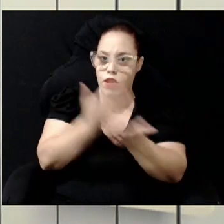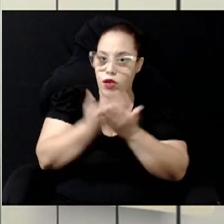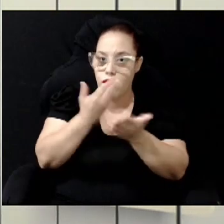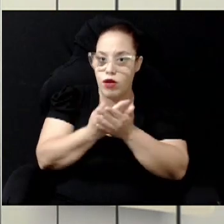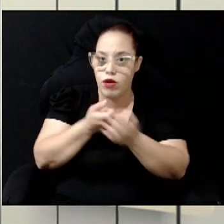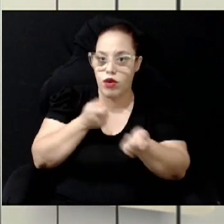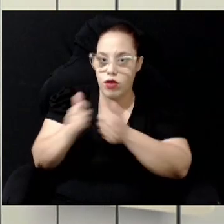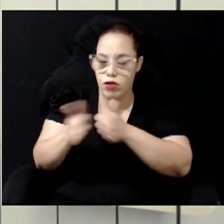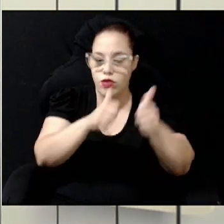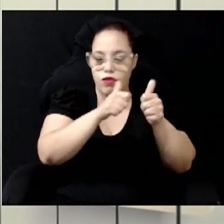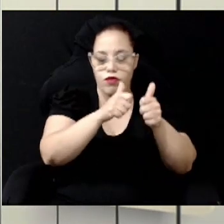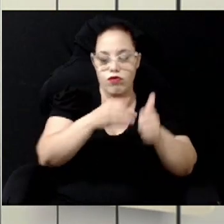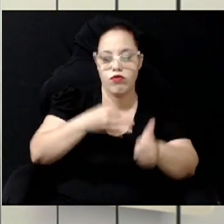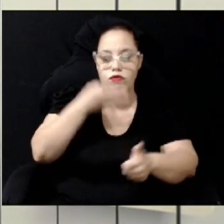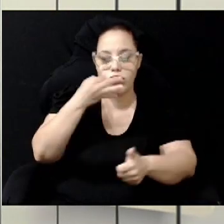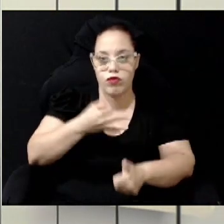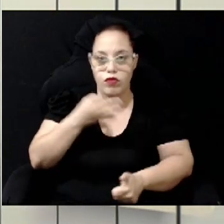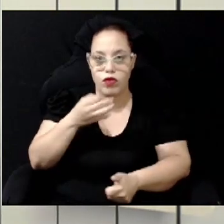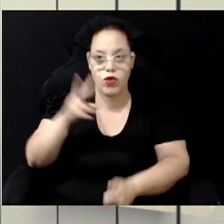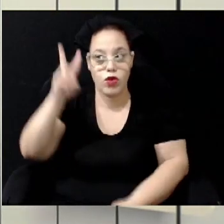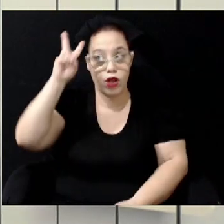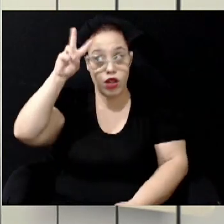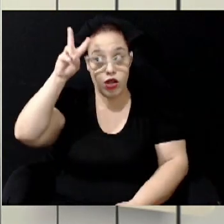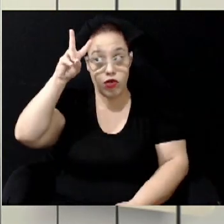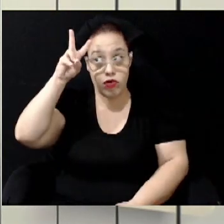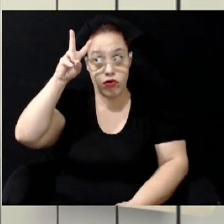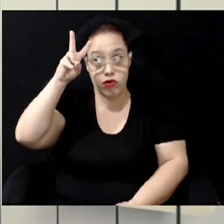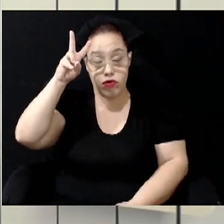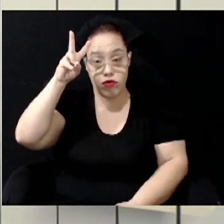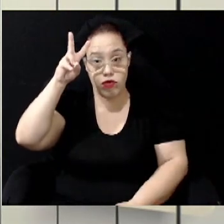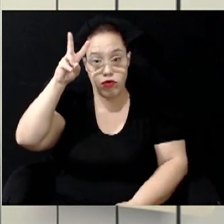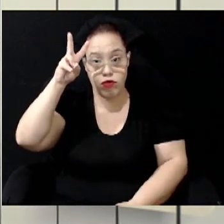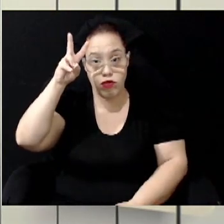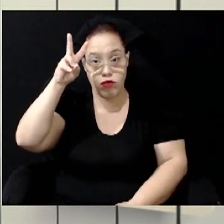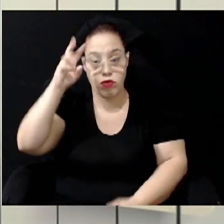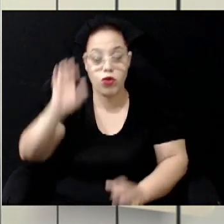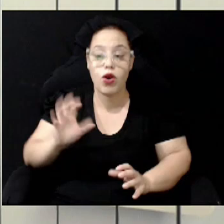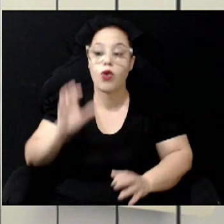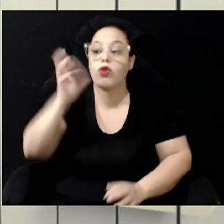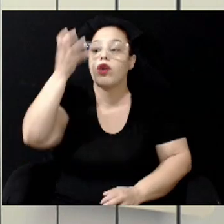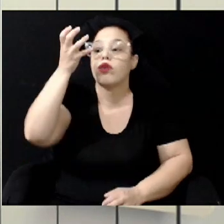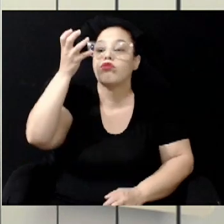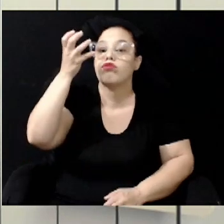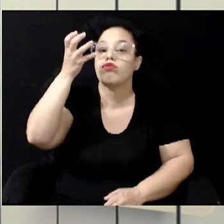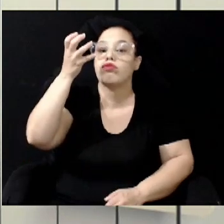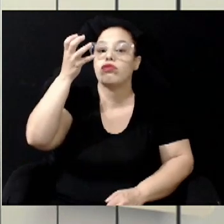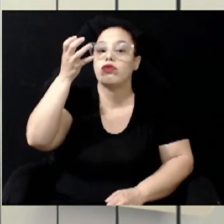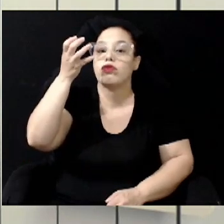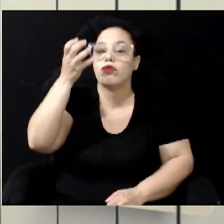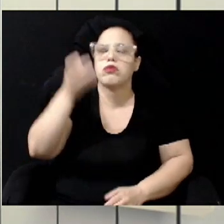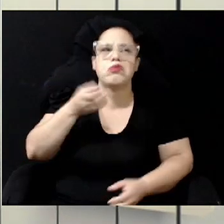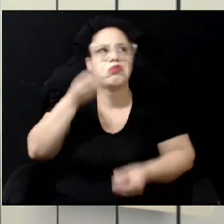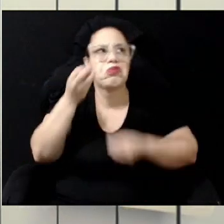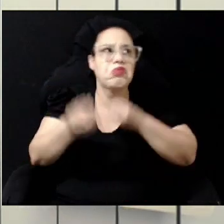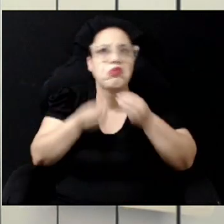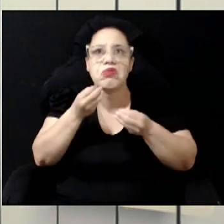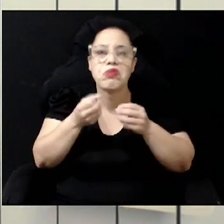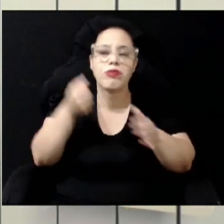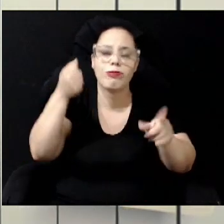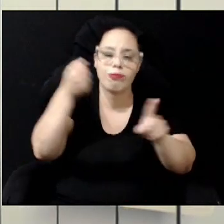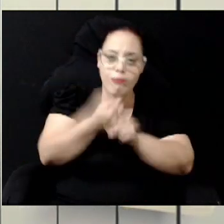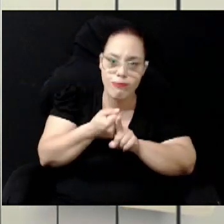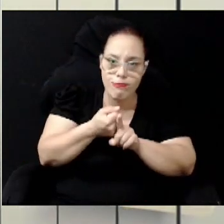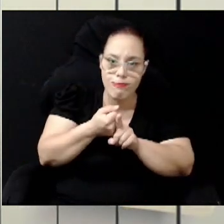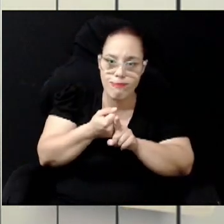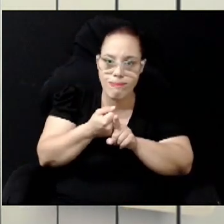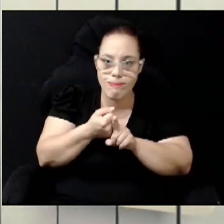de eventos históricos. Investiga acontecimentos para traçar análises sobre os impactos no presente